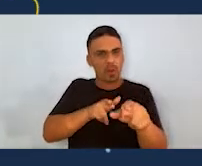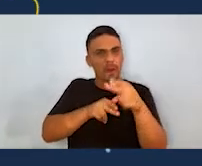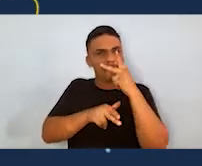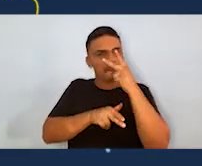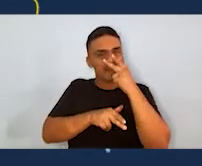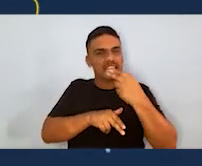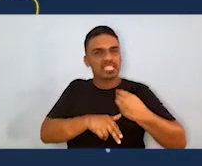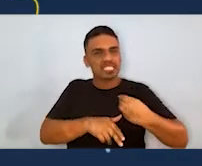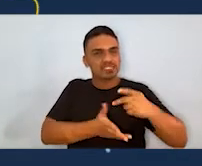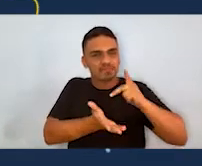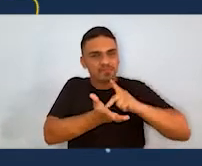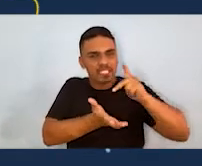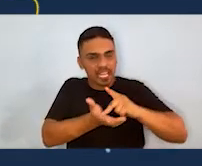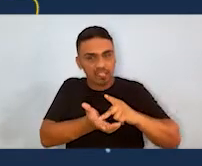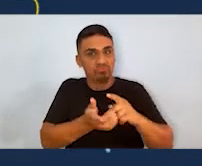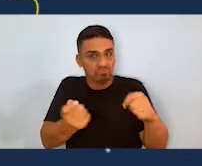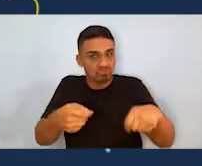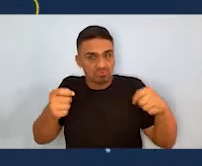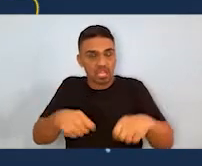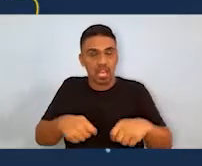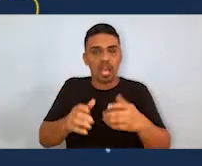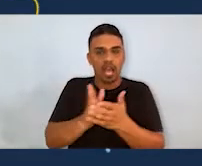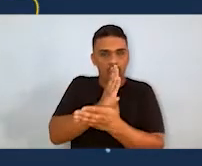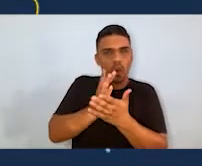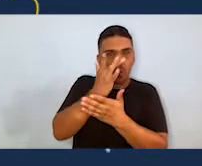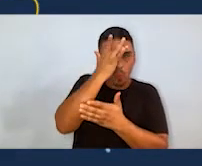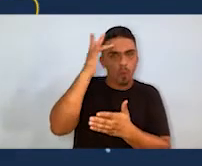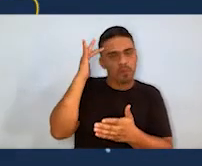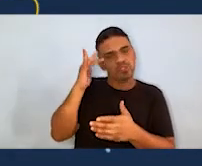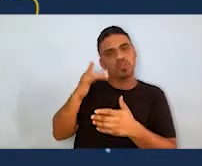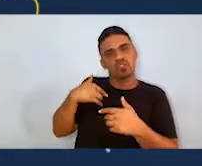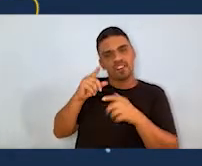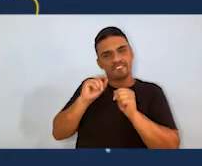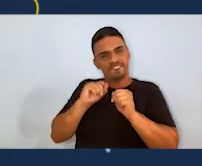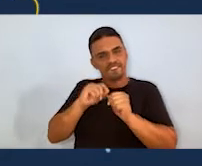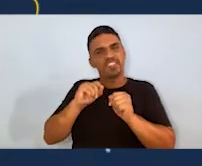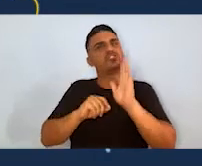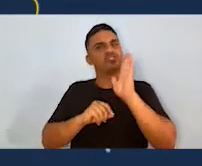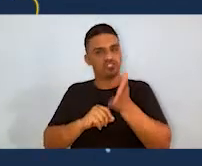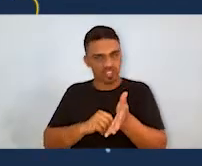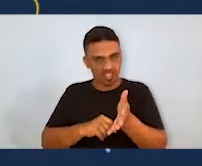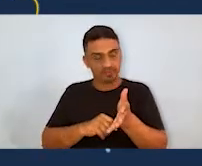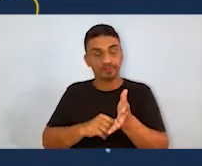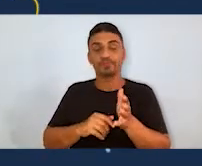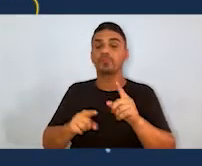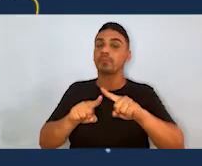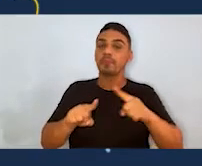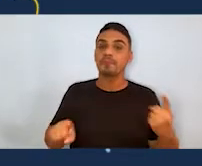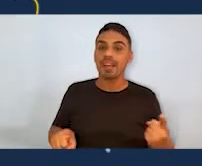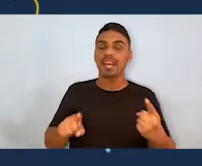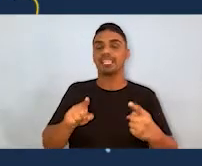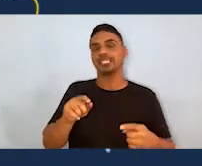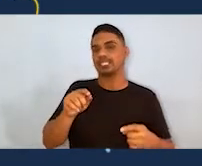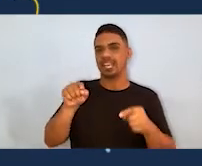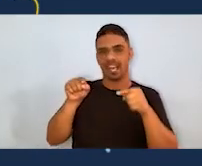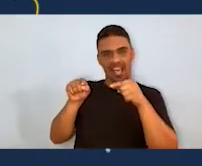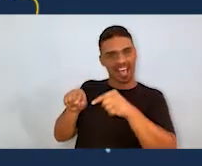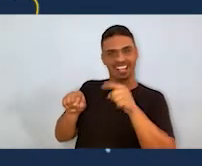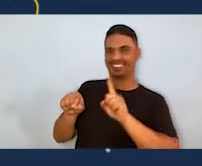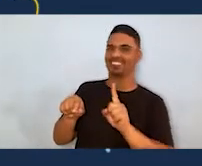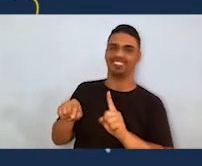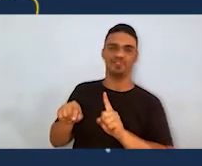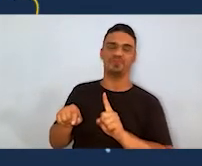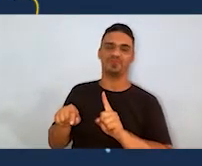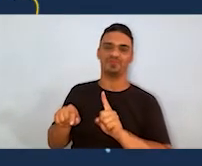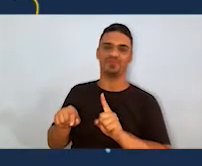fazer isso para algumas situações de clientes e tudo mais, até por treino mesmo, mas não é o caso aqui.